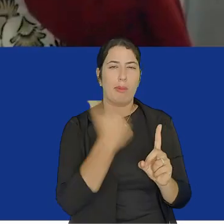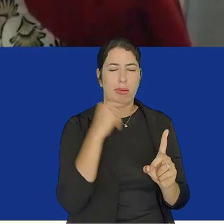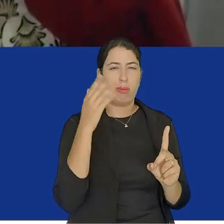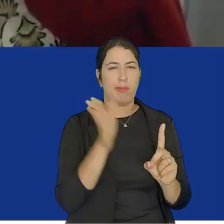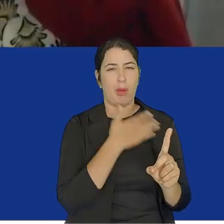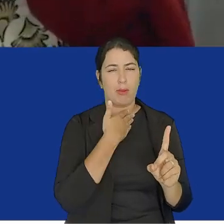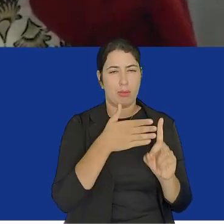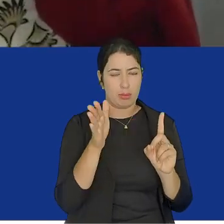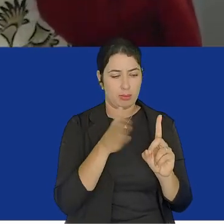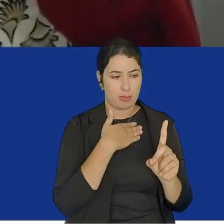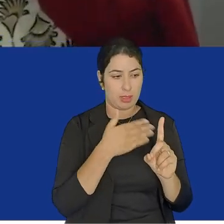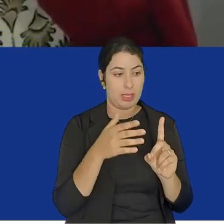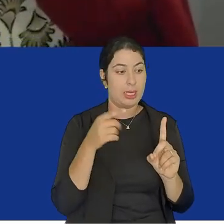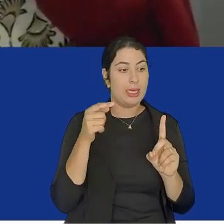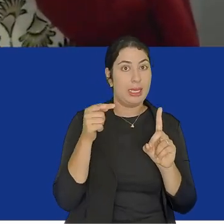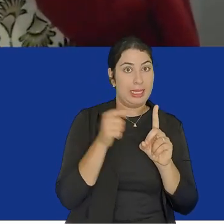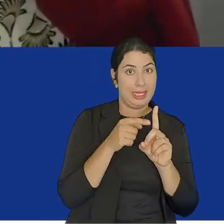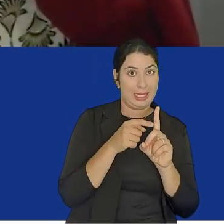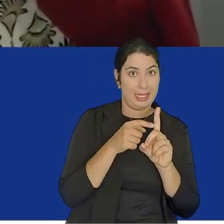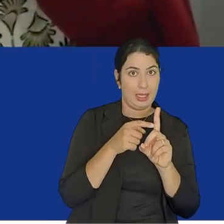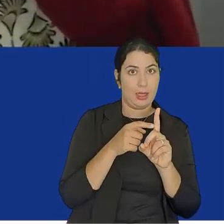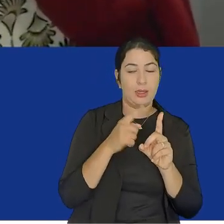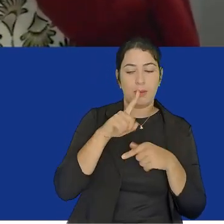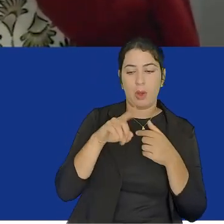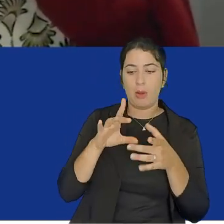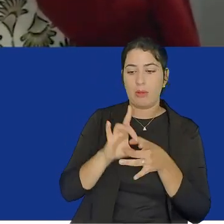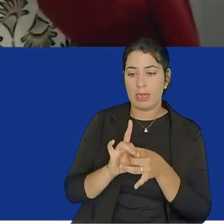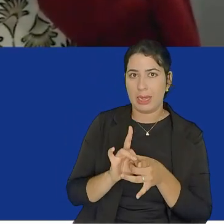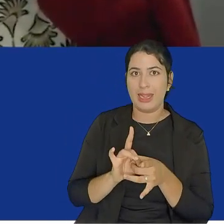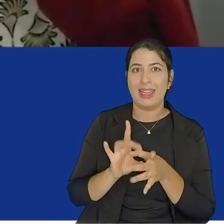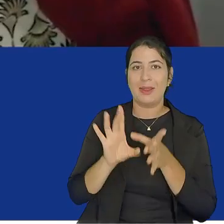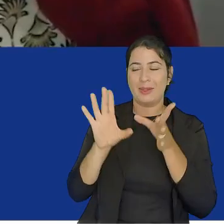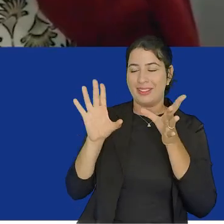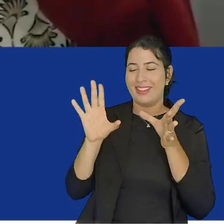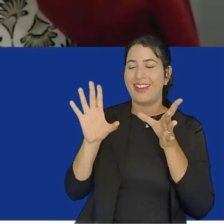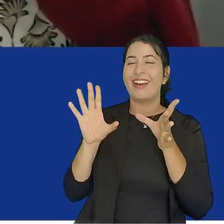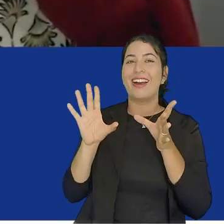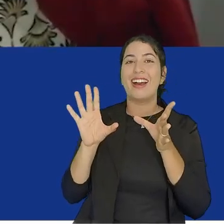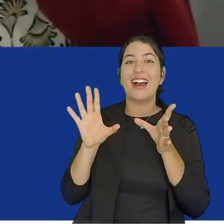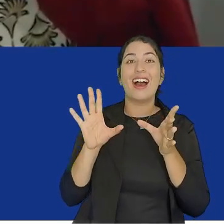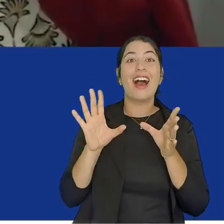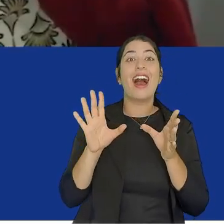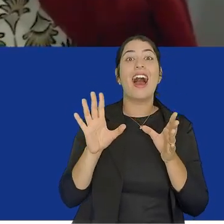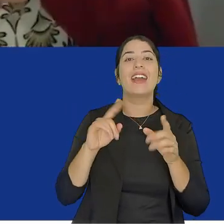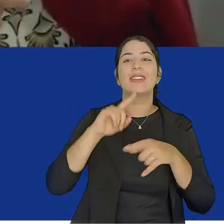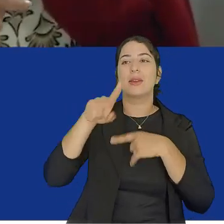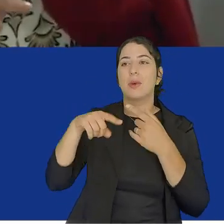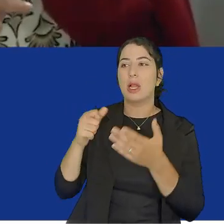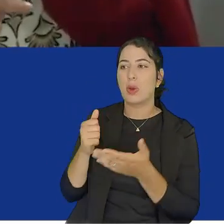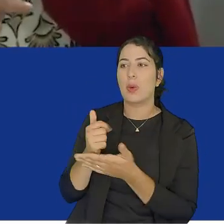consegue se libertar e ele compra um escravo. E ele inflige a esse escravo todas as violências que